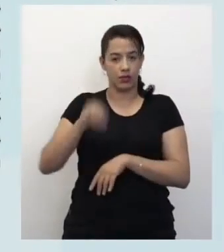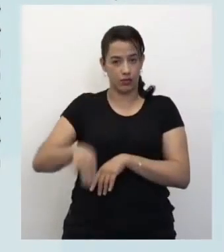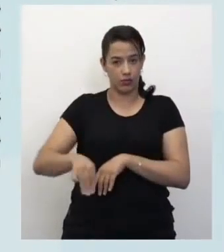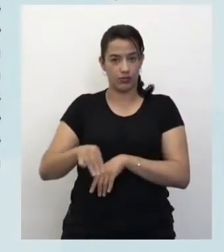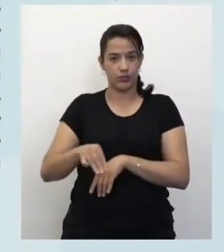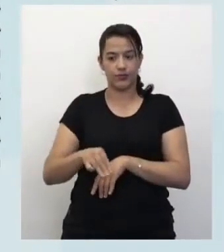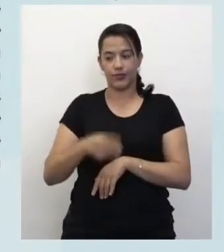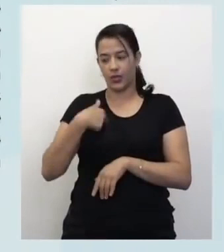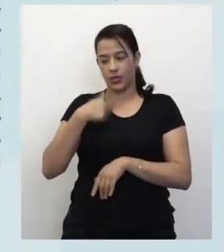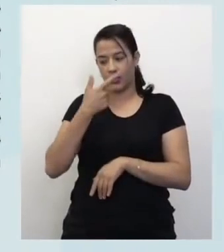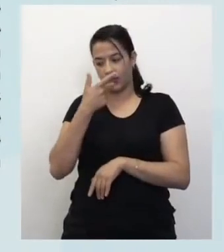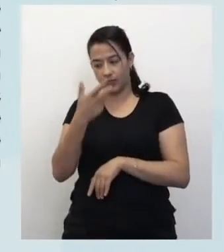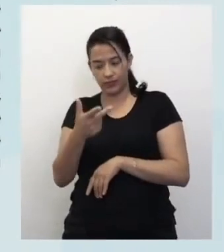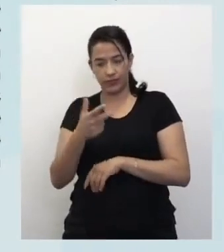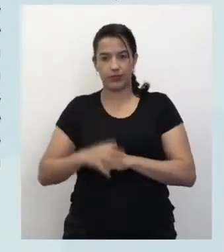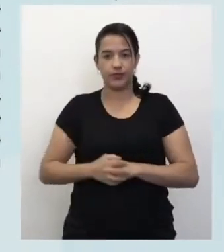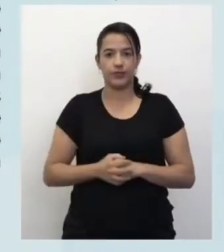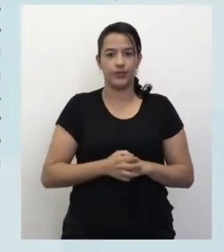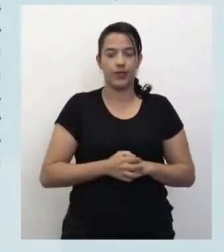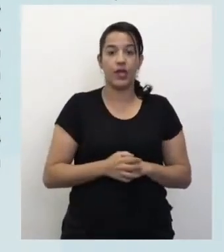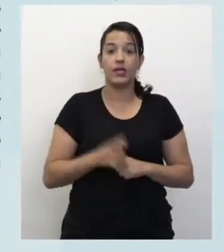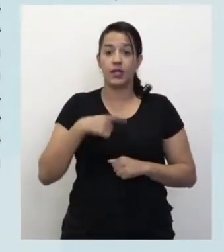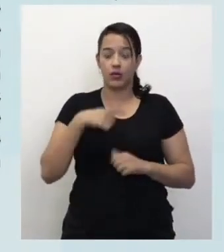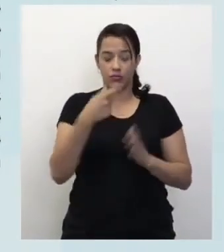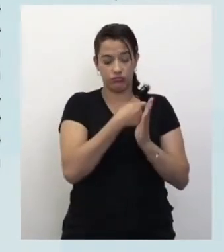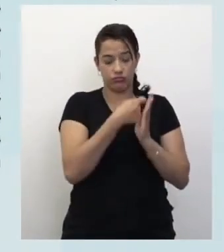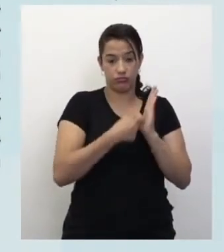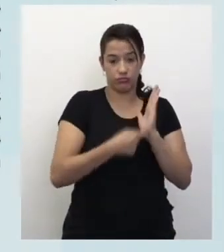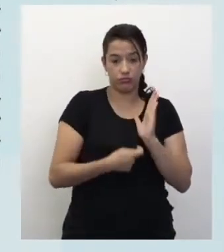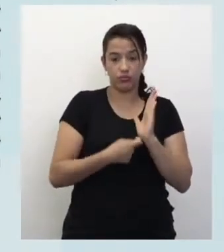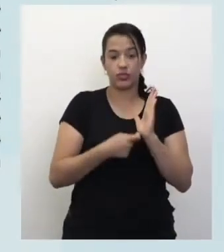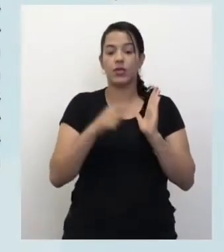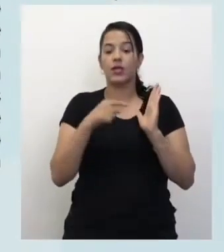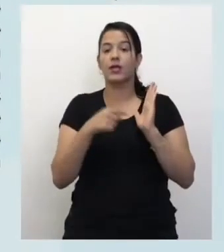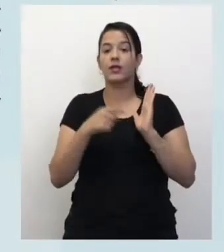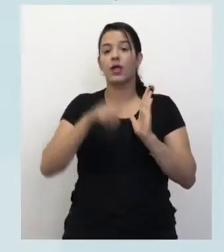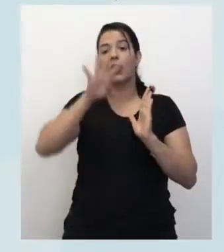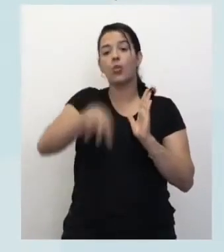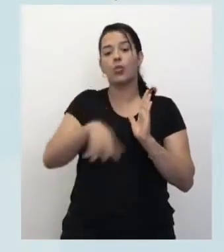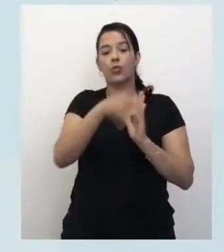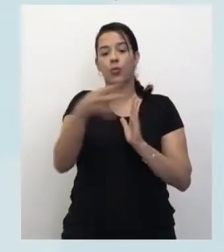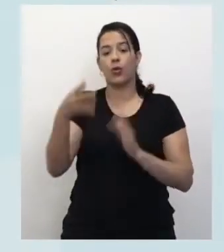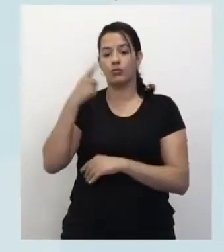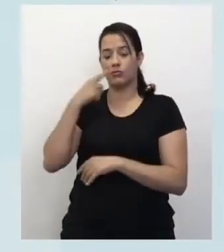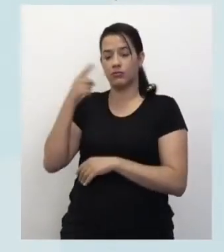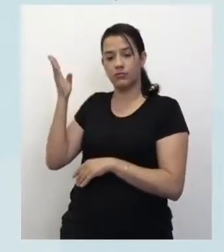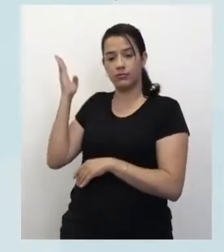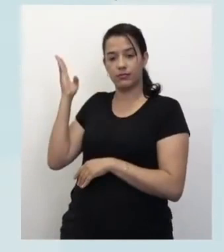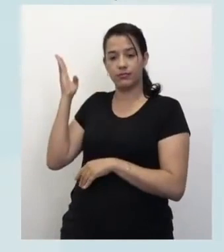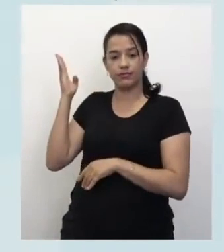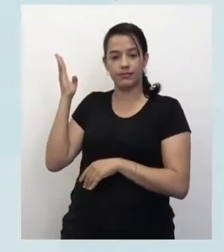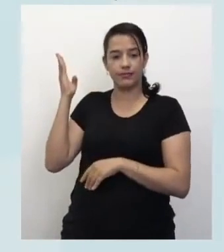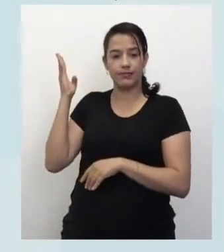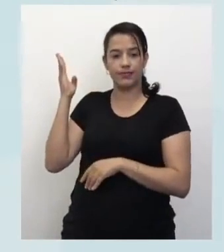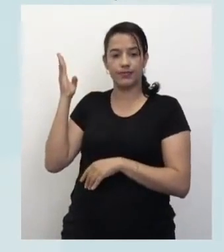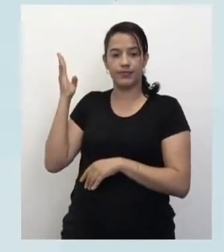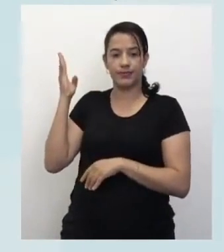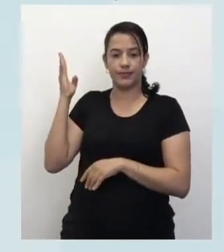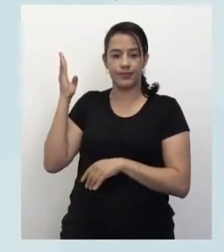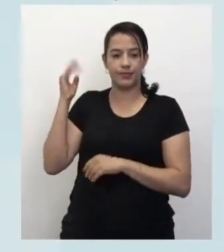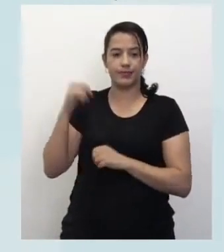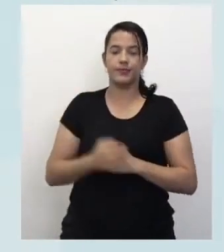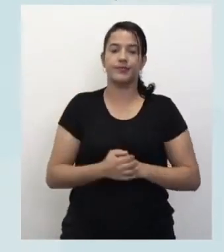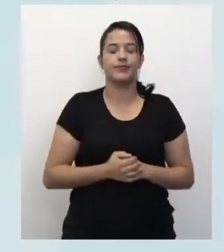ok? Chamados marcos quilométricos. As anotações obtidas constam no quadro a seguir, que é o que a gente vai mostrar para você. Olha lá o quadro,